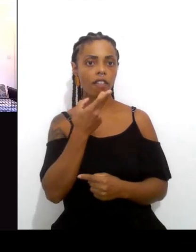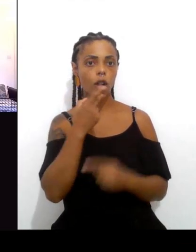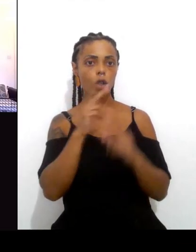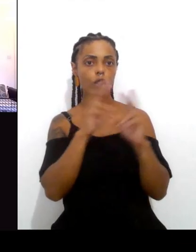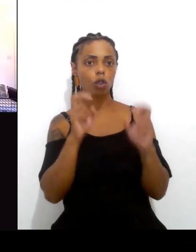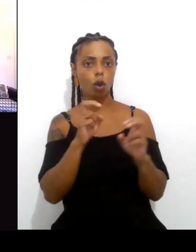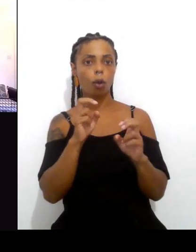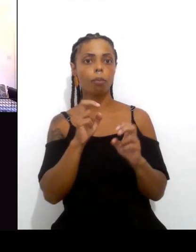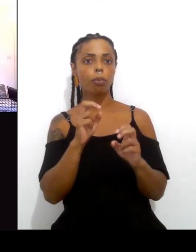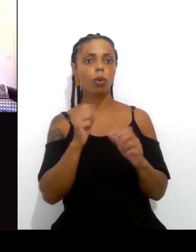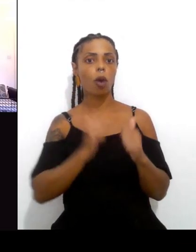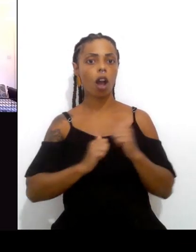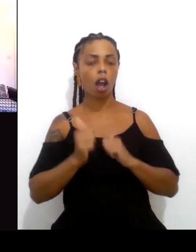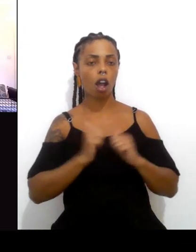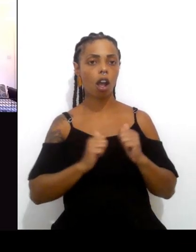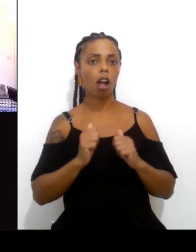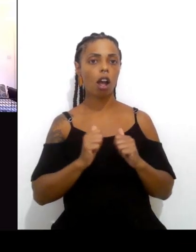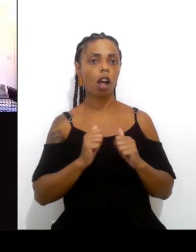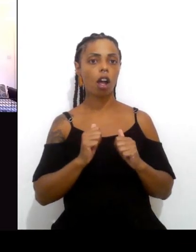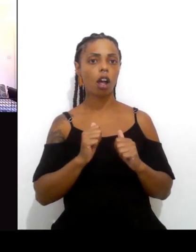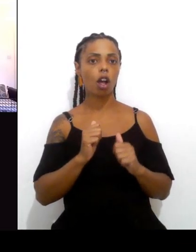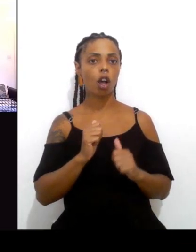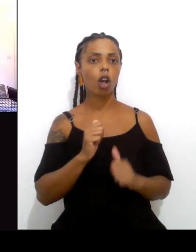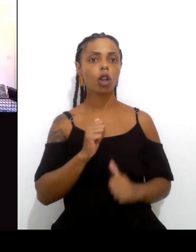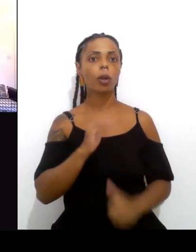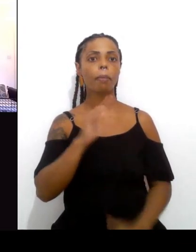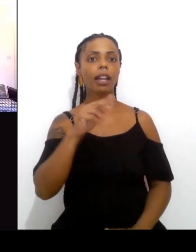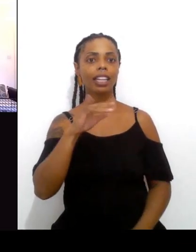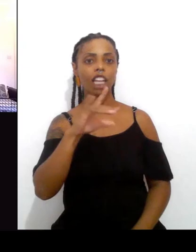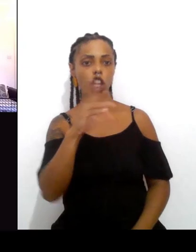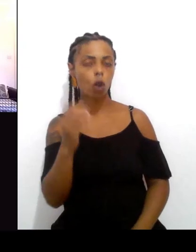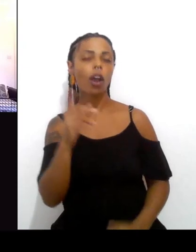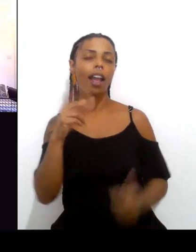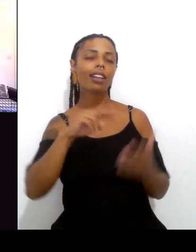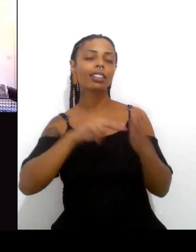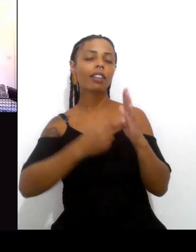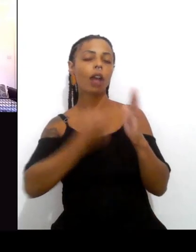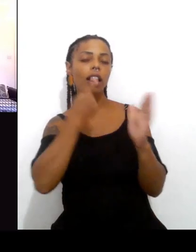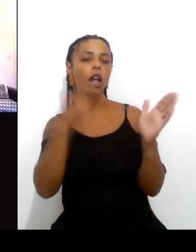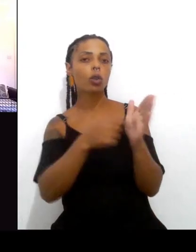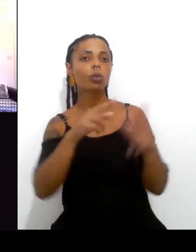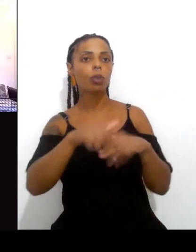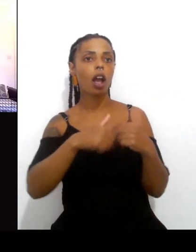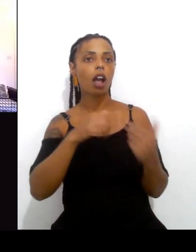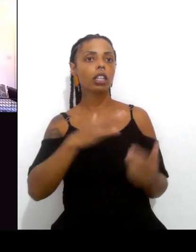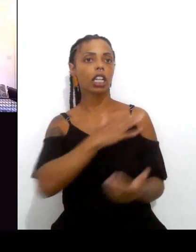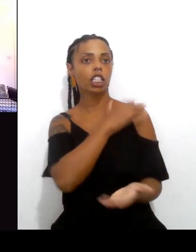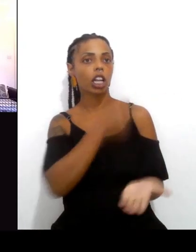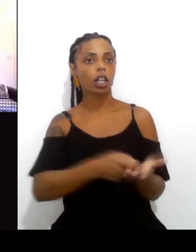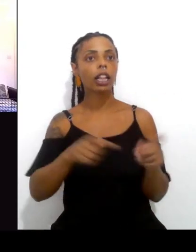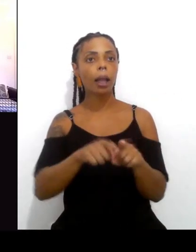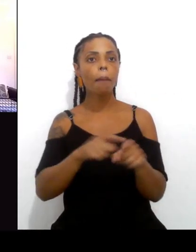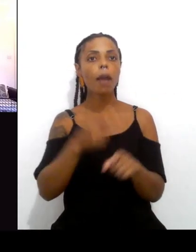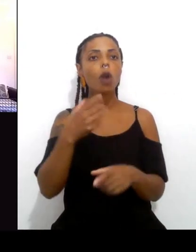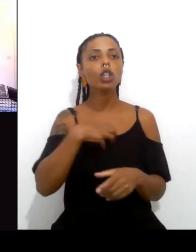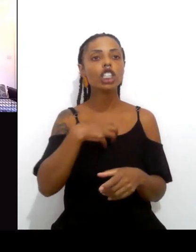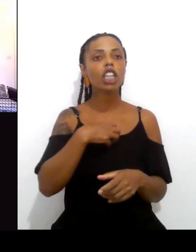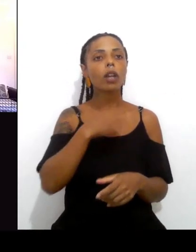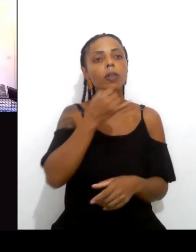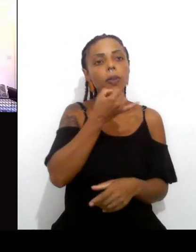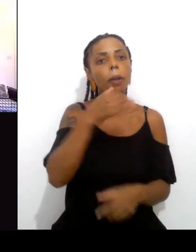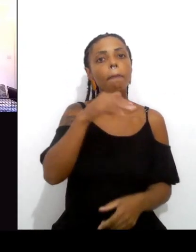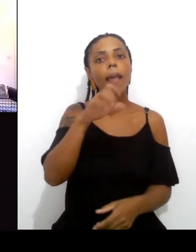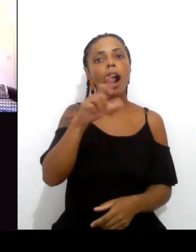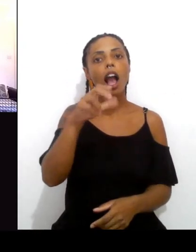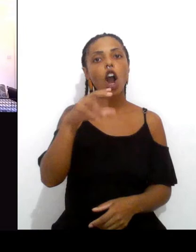né que tem um tom de denúncia da violência da ditadura e também a partir desse olhar melancólico do artista que você citou é eu